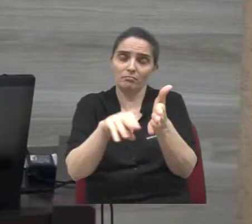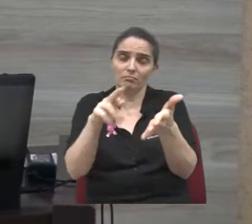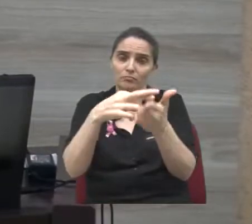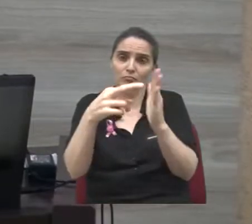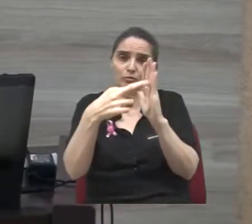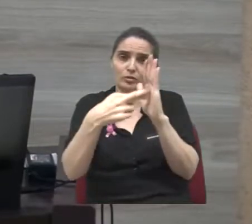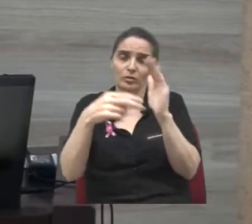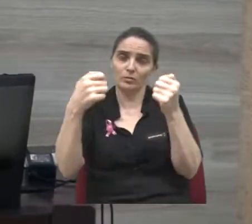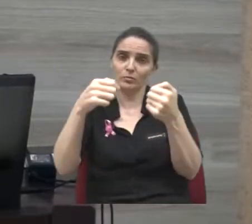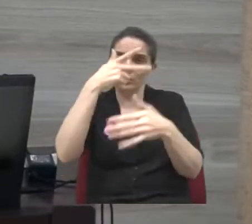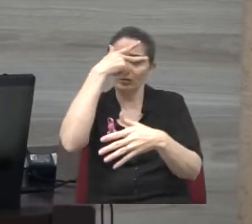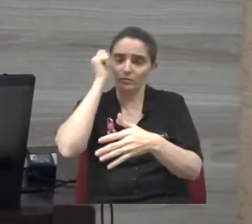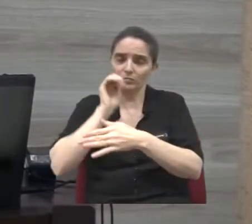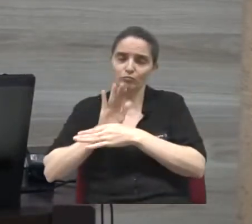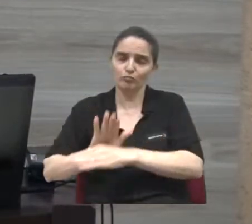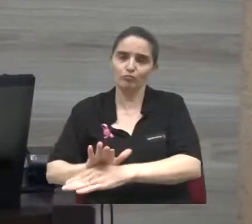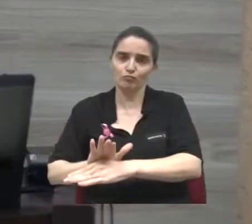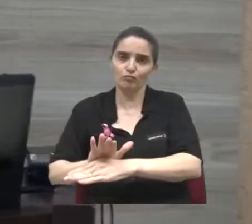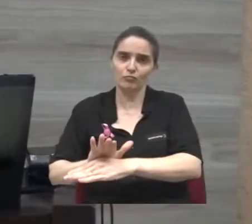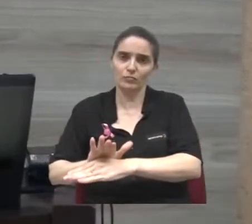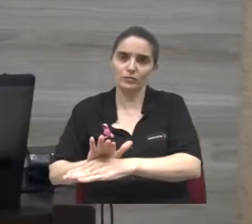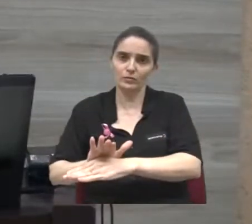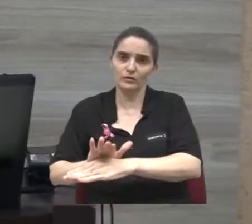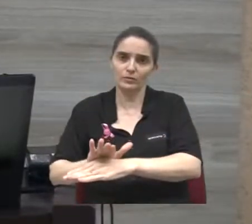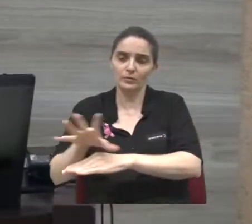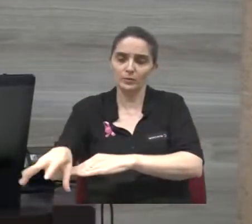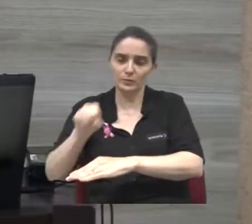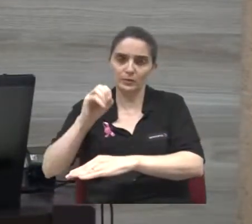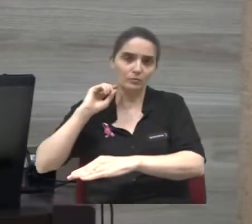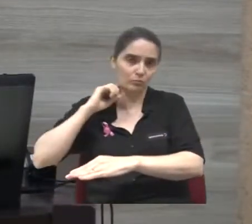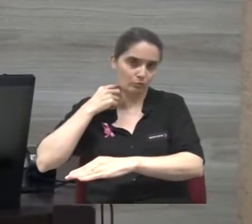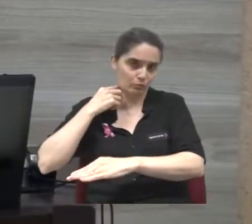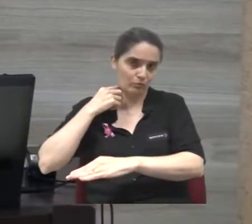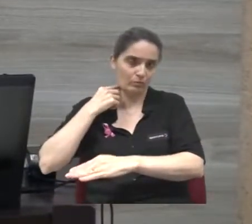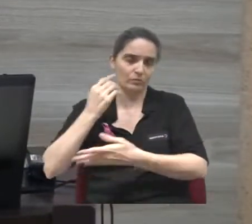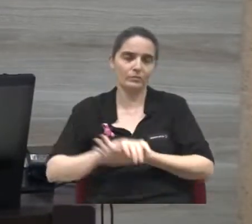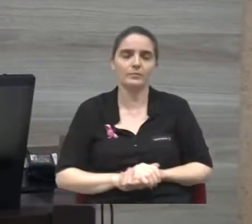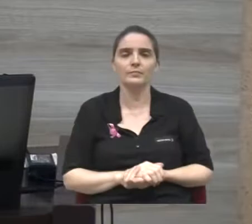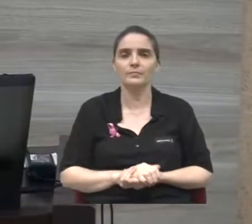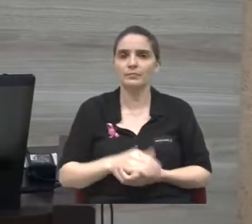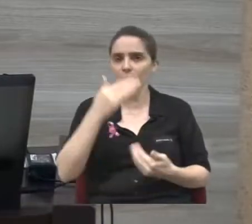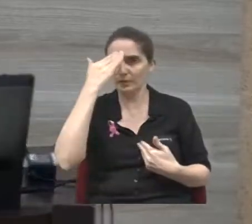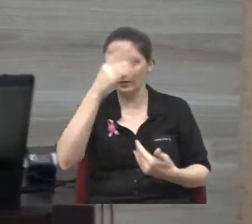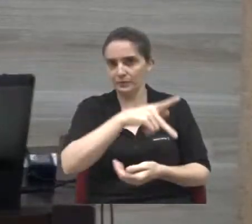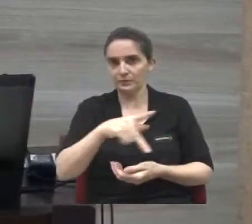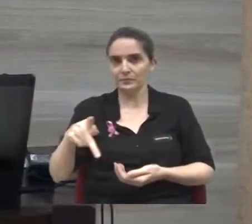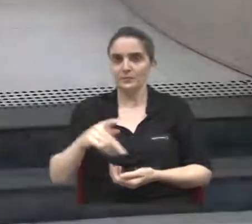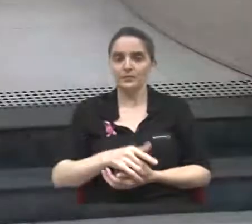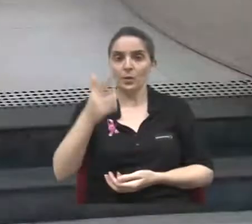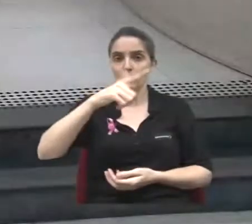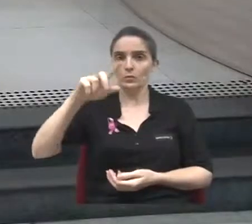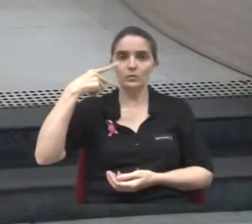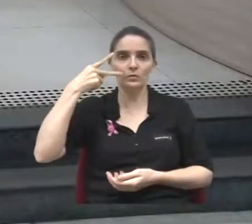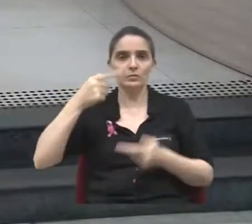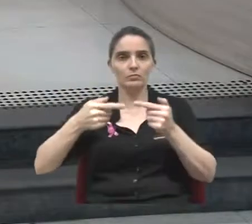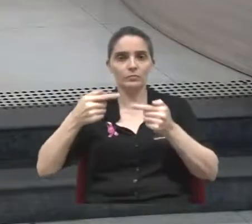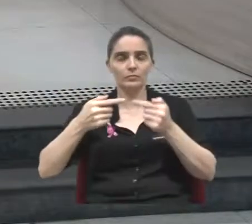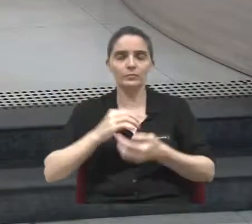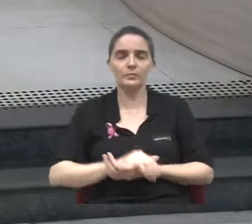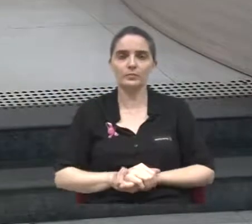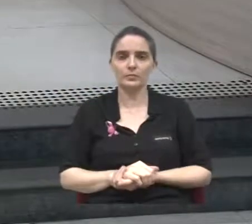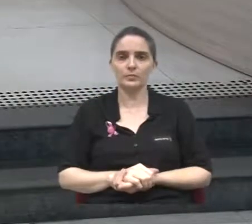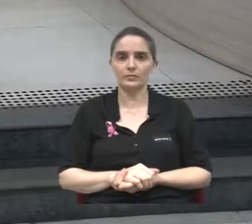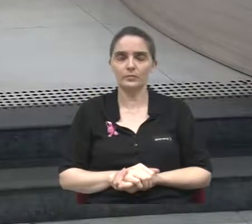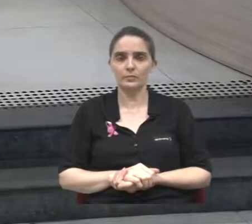continuar coletando o lixo com mais celeridade. Muito obrigado, presidente. Mais algum vereador discutir o requerimento 541?